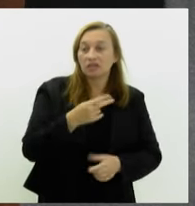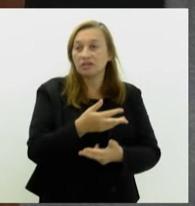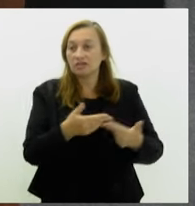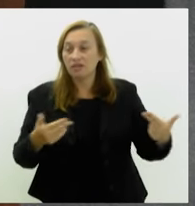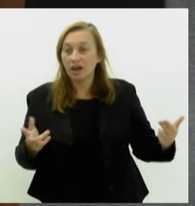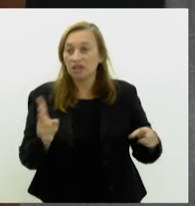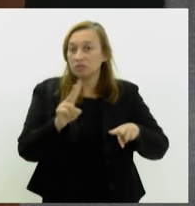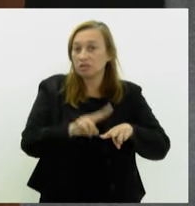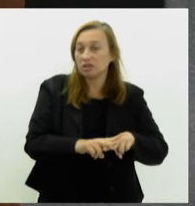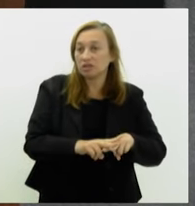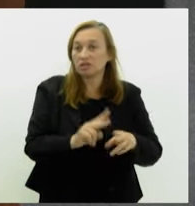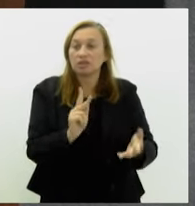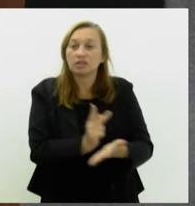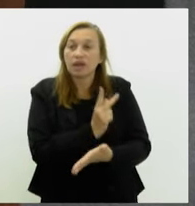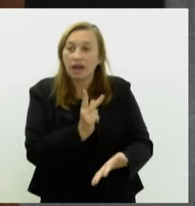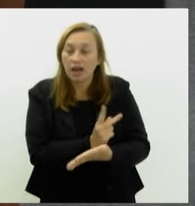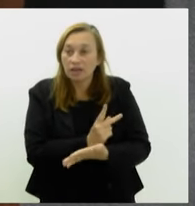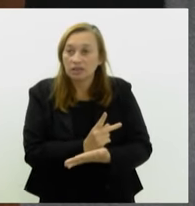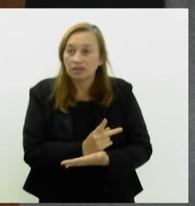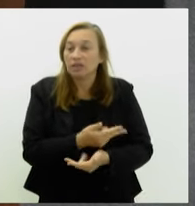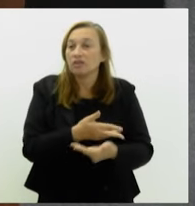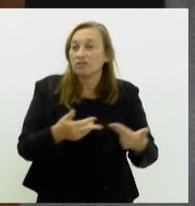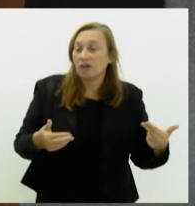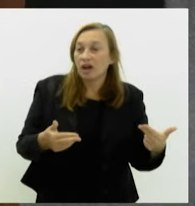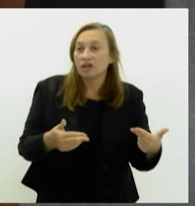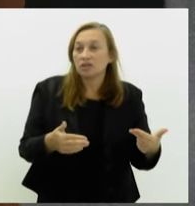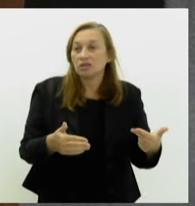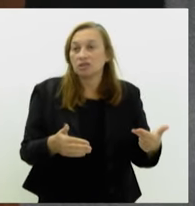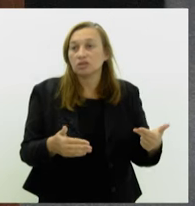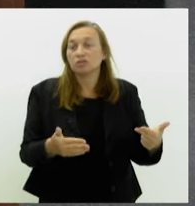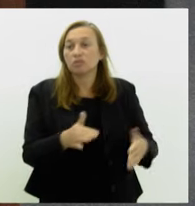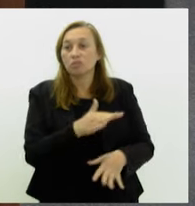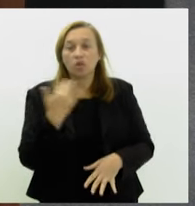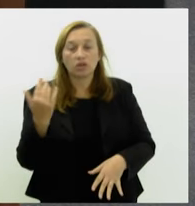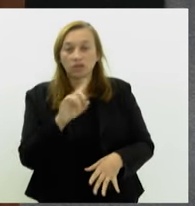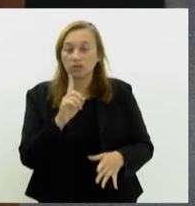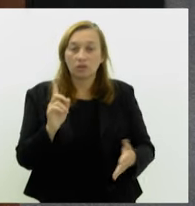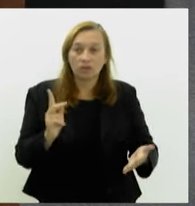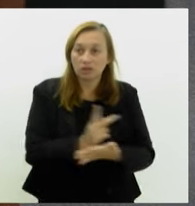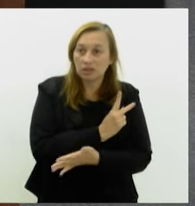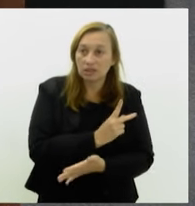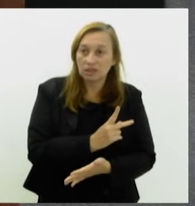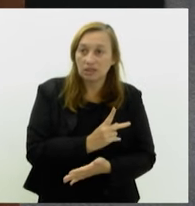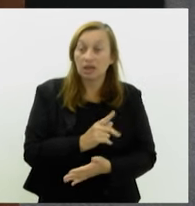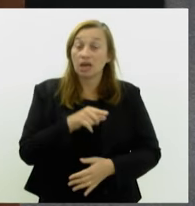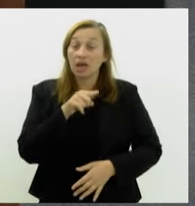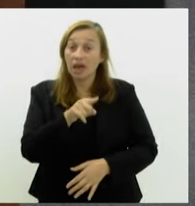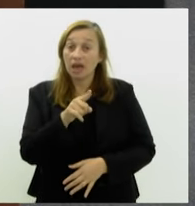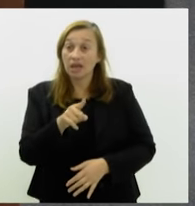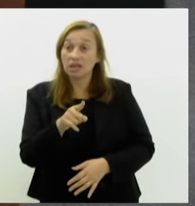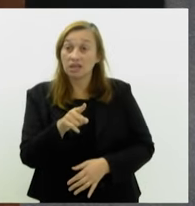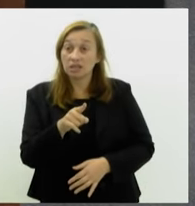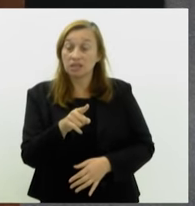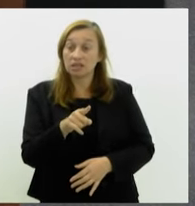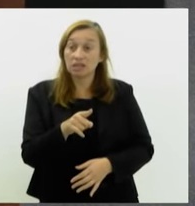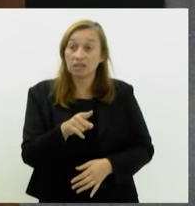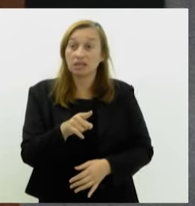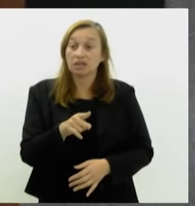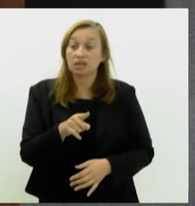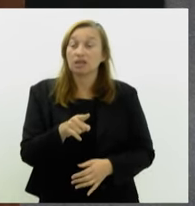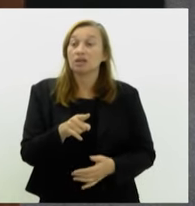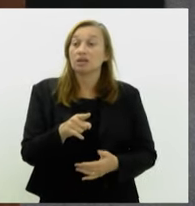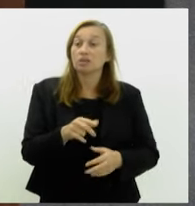prisões injustas, de milhares de homicídios que não deveriam ocorrer. É esse banho de sangue, é essa fortuna